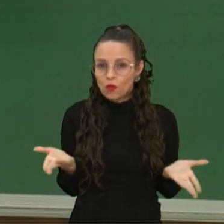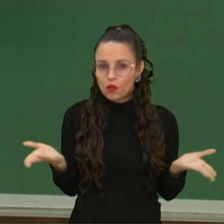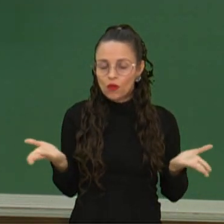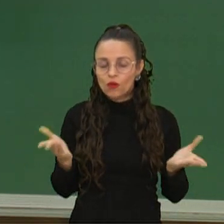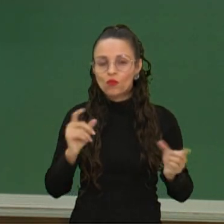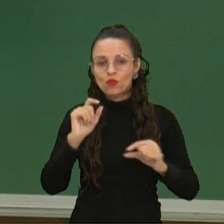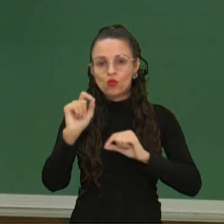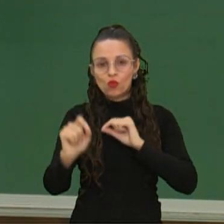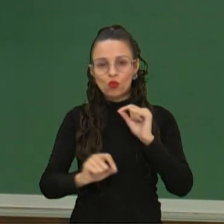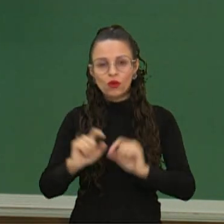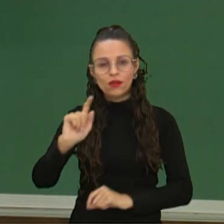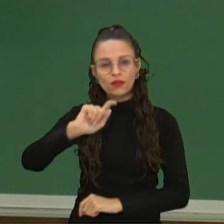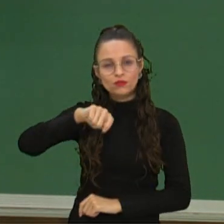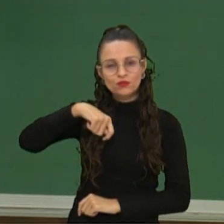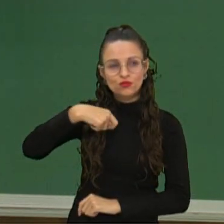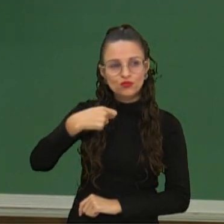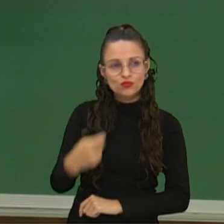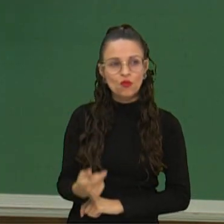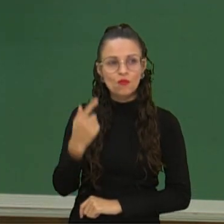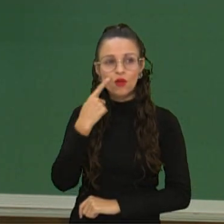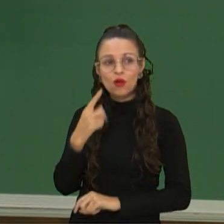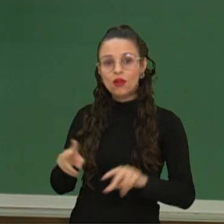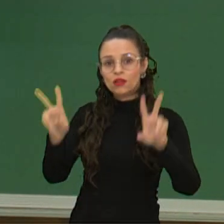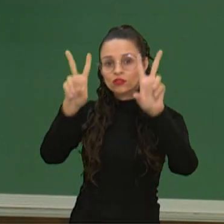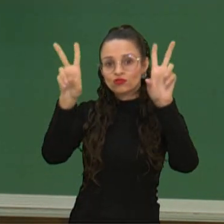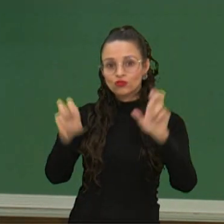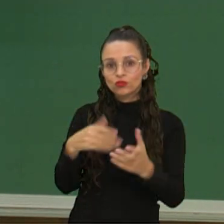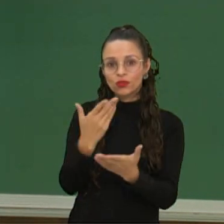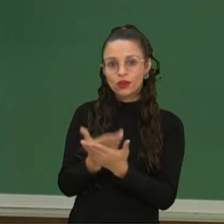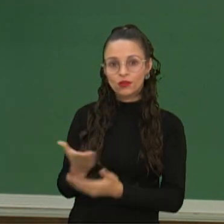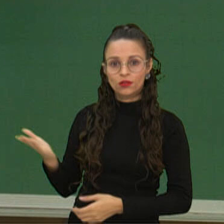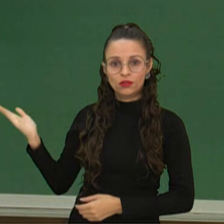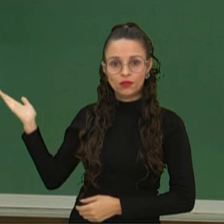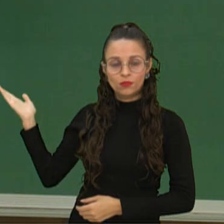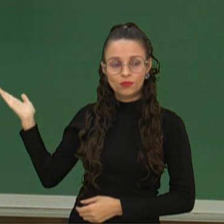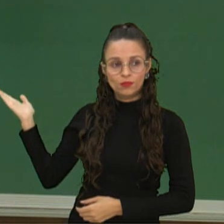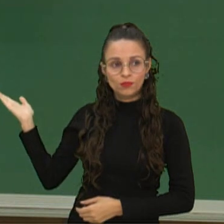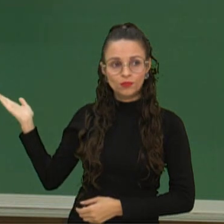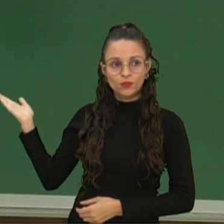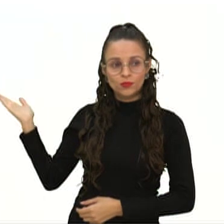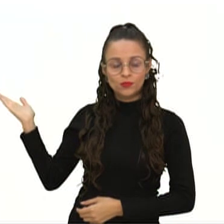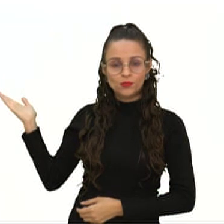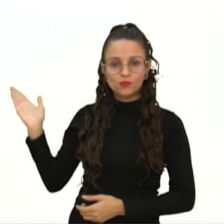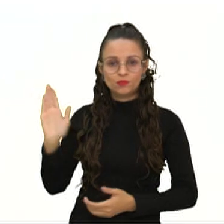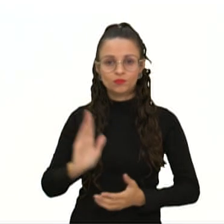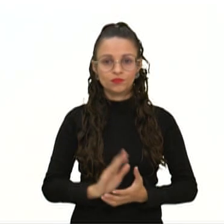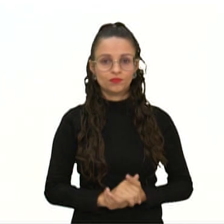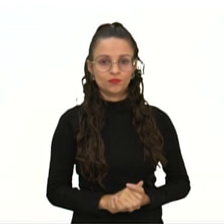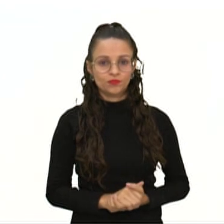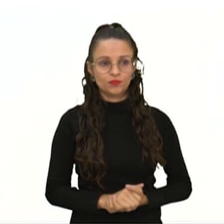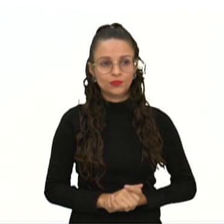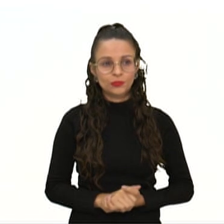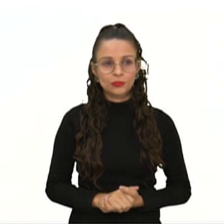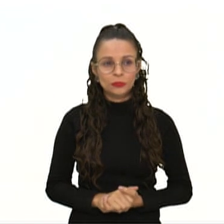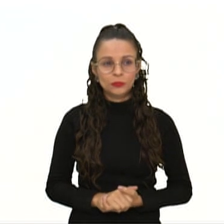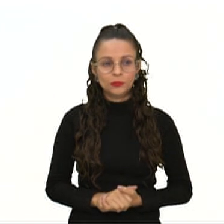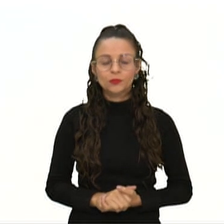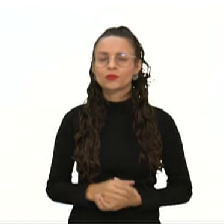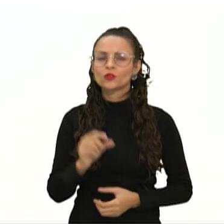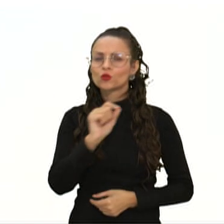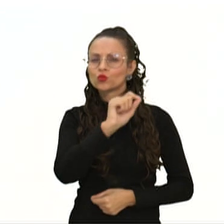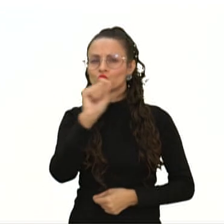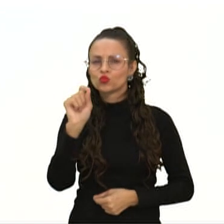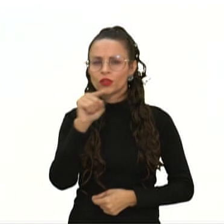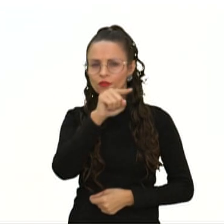sobre global warming. Inclusive, o título da nossa lição é justamente esse, ó. What do you know about global warming? O que